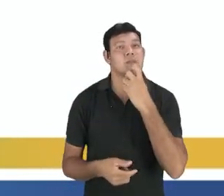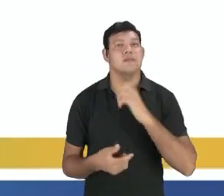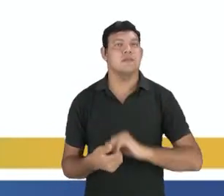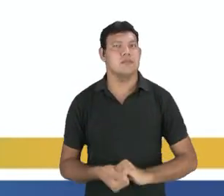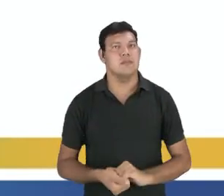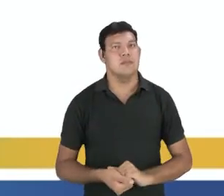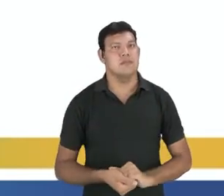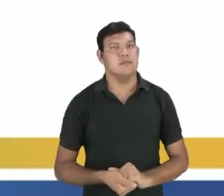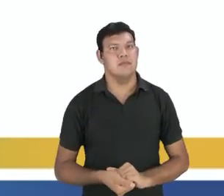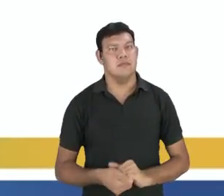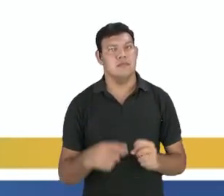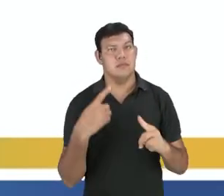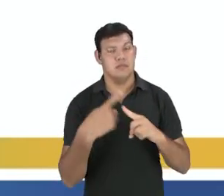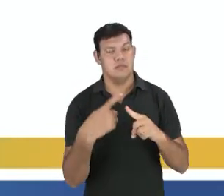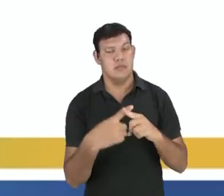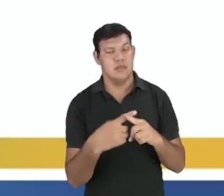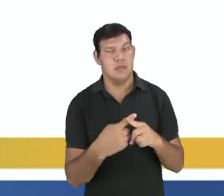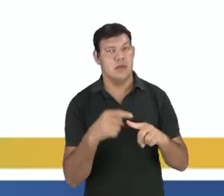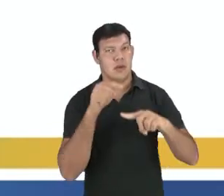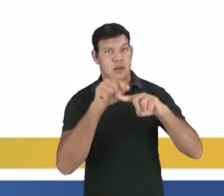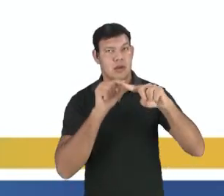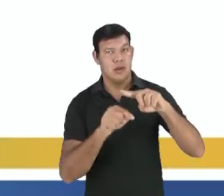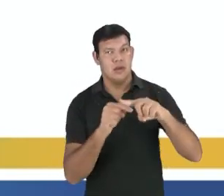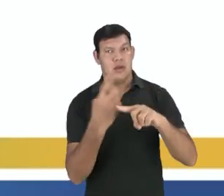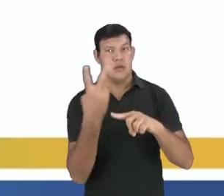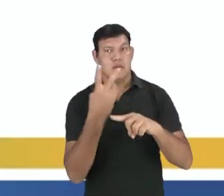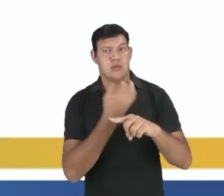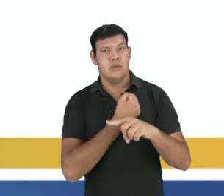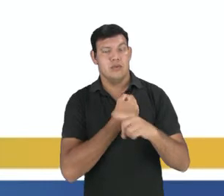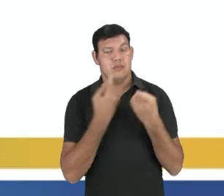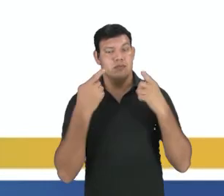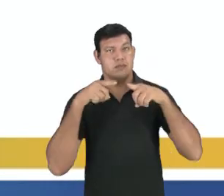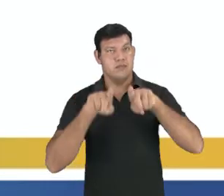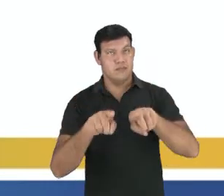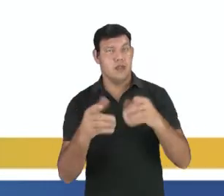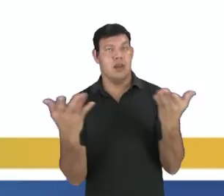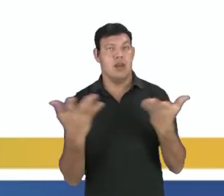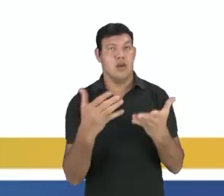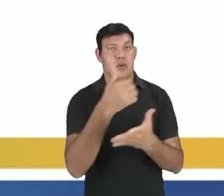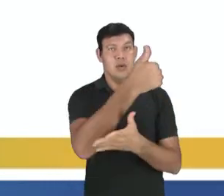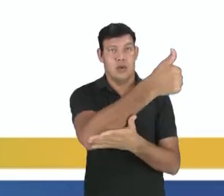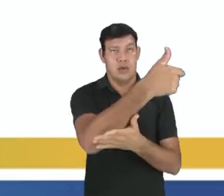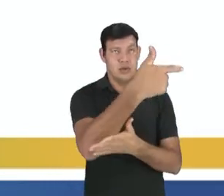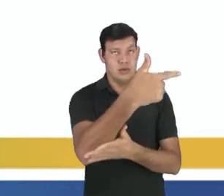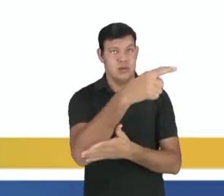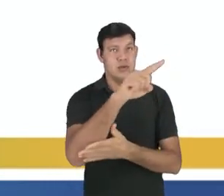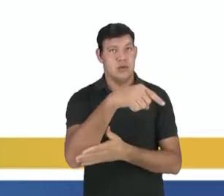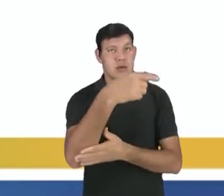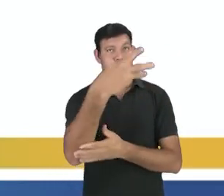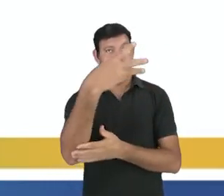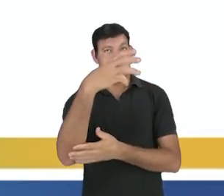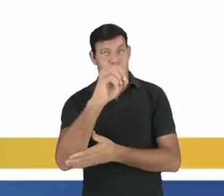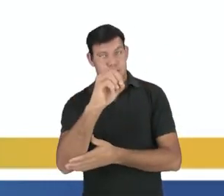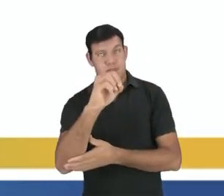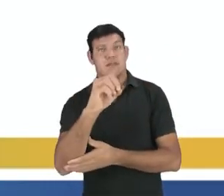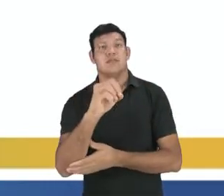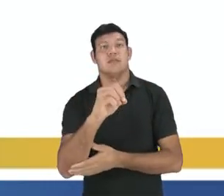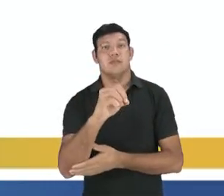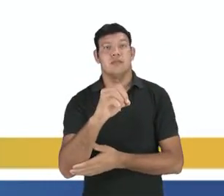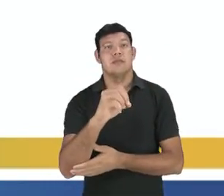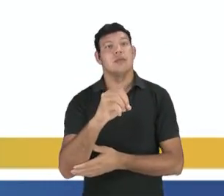vermelho. Vamos dividir novamente por 2, 12 dividido por 2 dá 6, 30 dividido por 2 dá